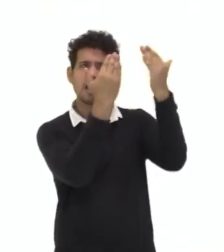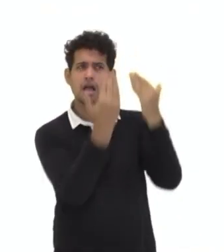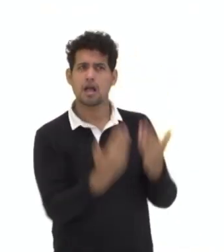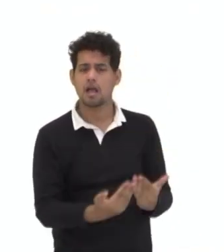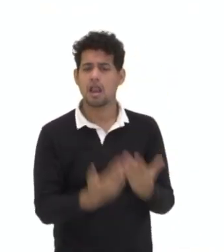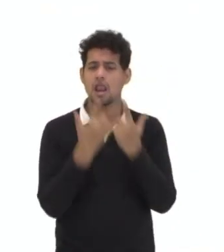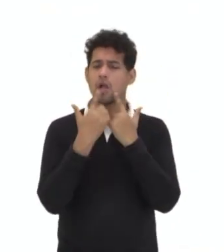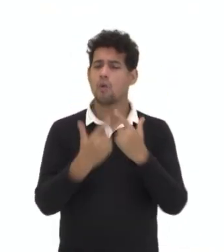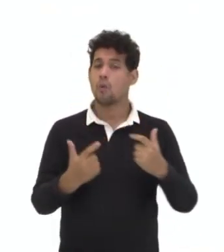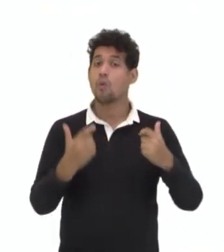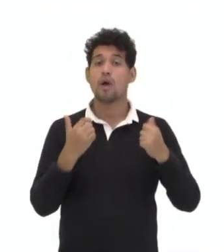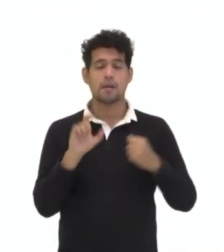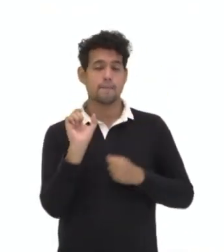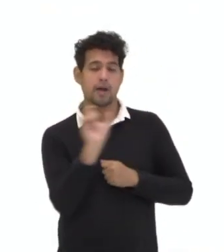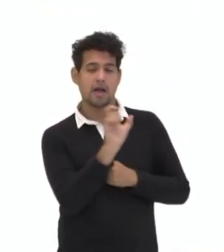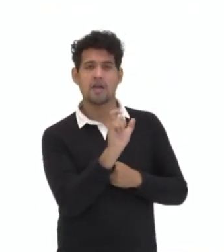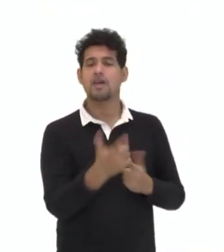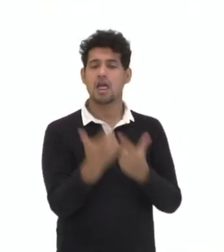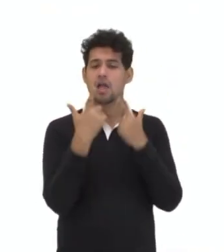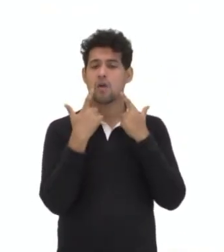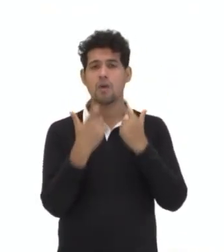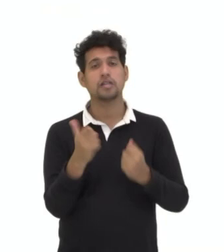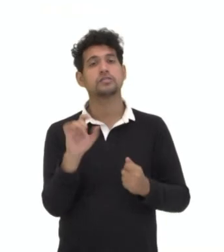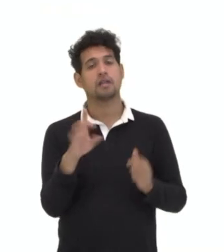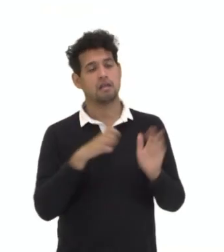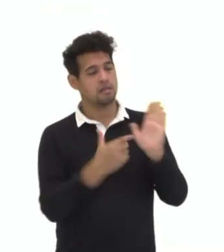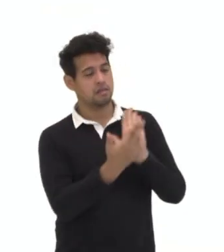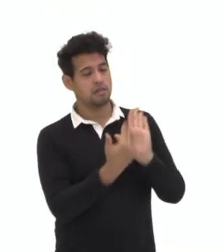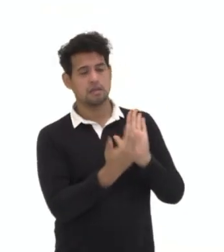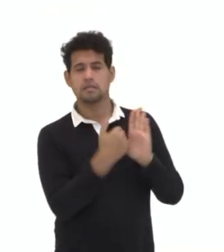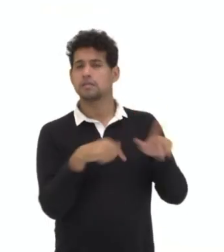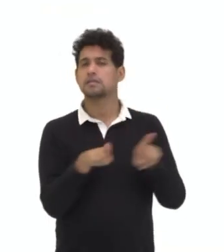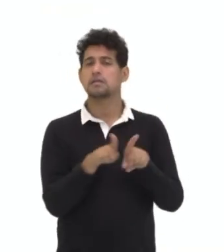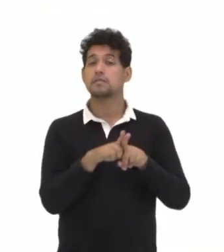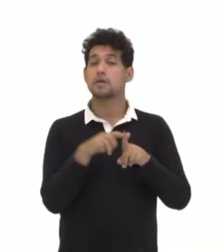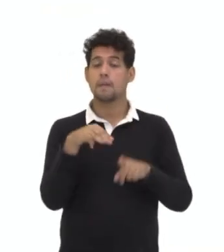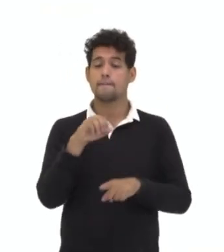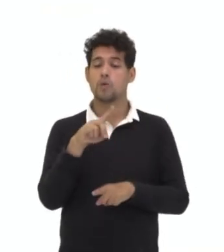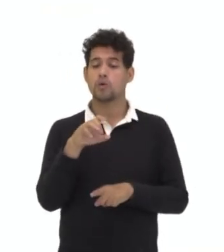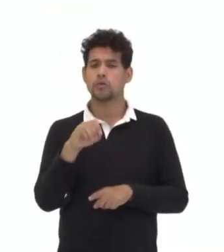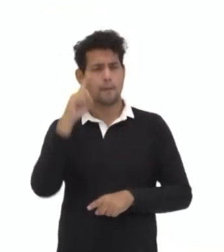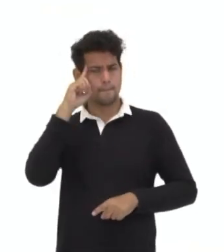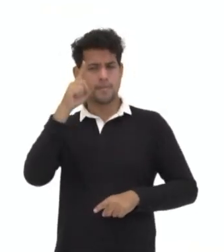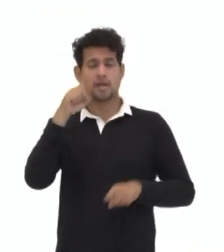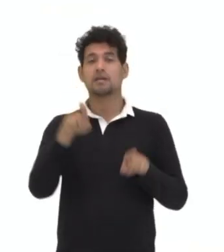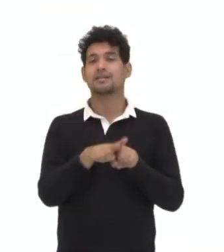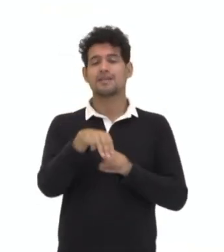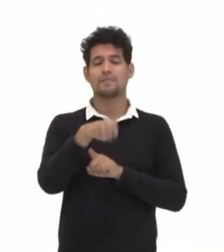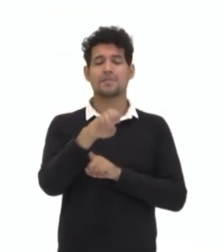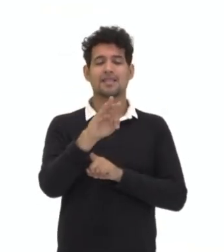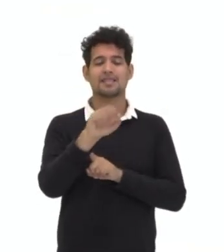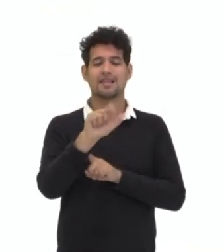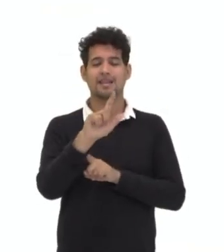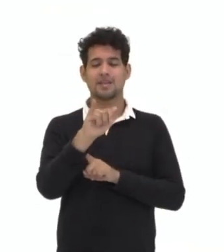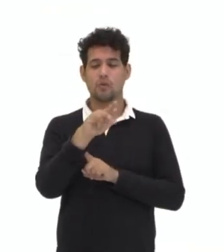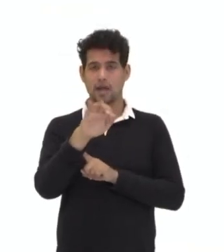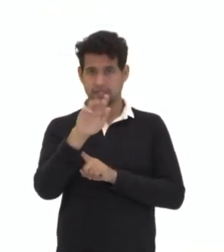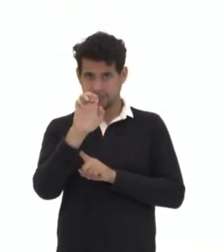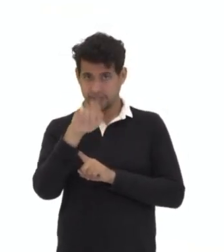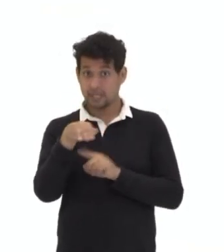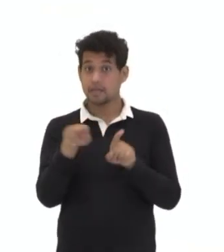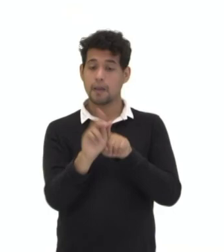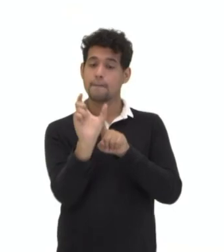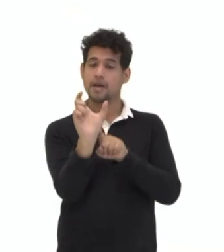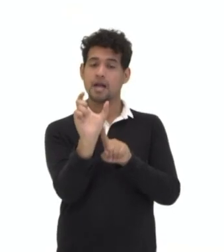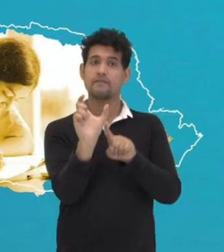linguagem verbal e não verbal e o modo imperativo, bem como a metalinguagem e ambiguidade presente nos